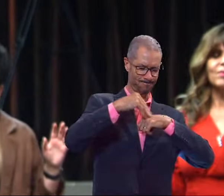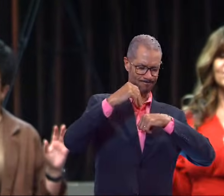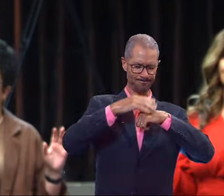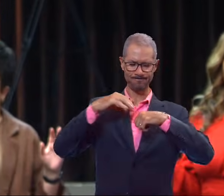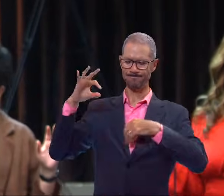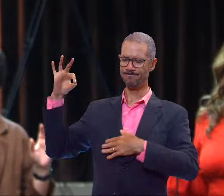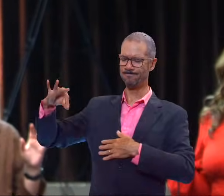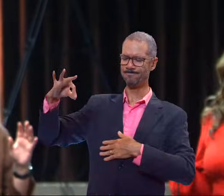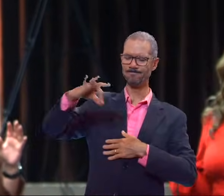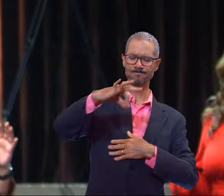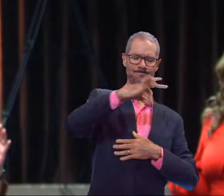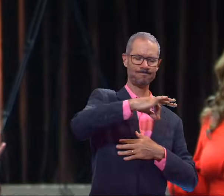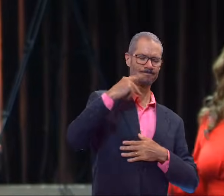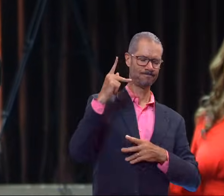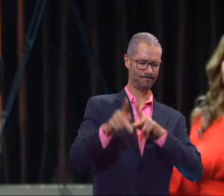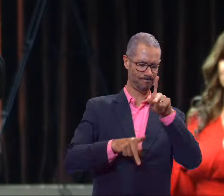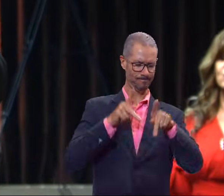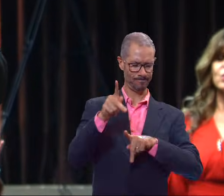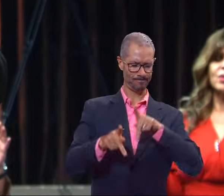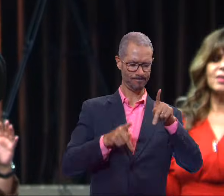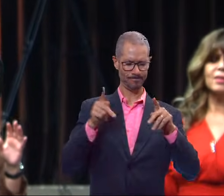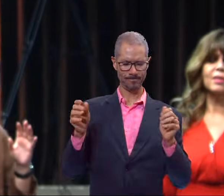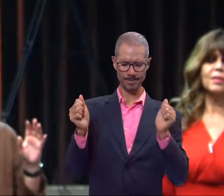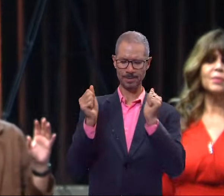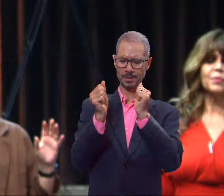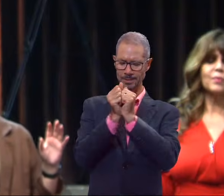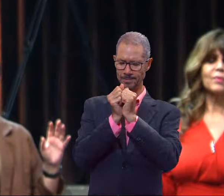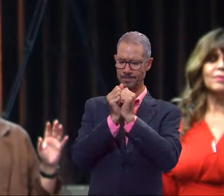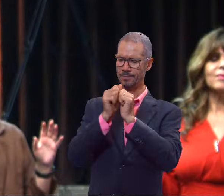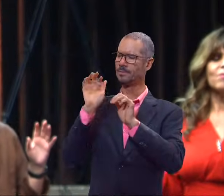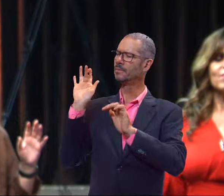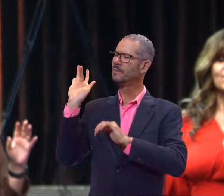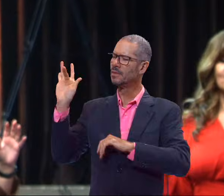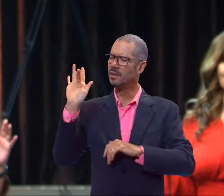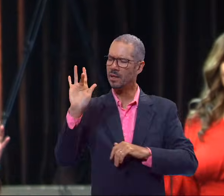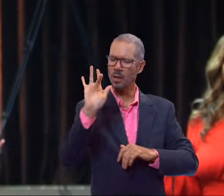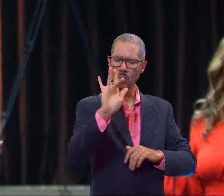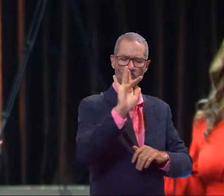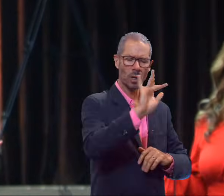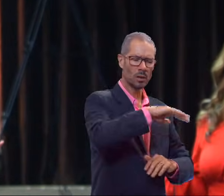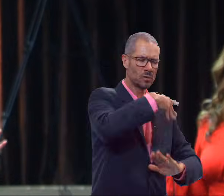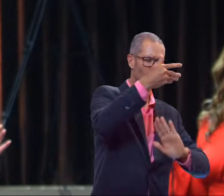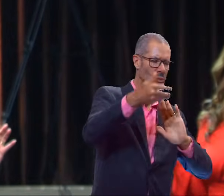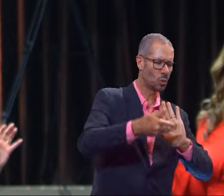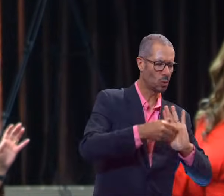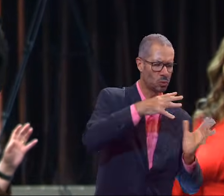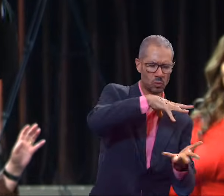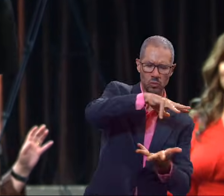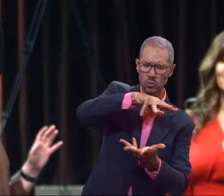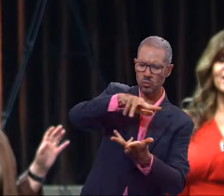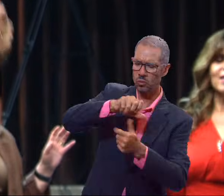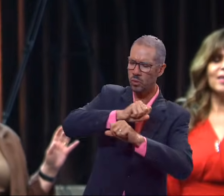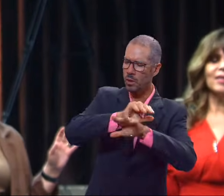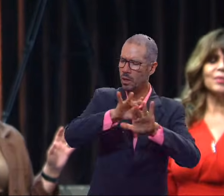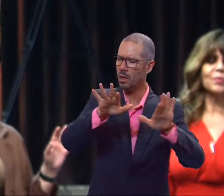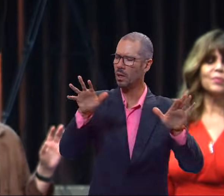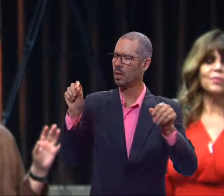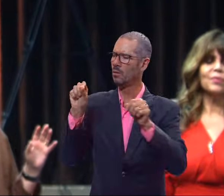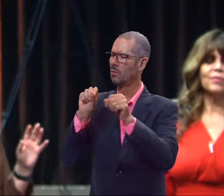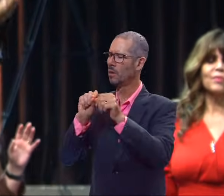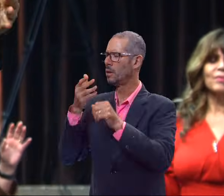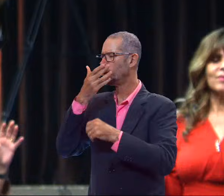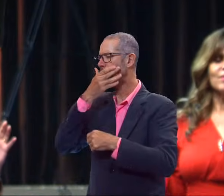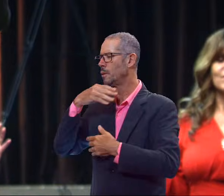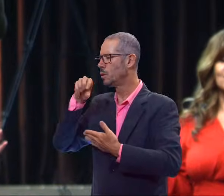sobre o Teu povo aqui. Sim, Deus, e alcance todo o Teu povo espalhado pela terra. Faz assim,